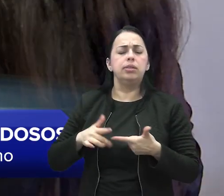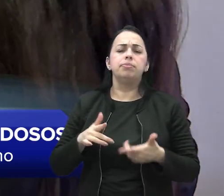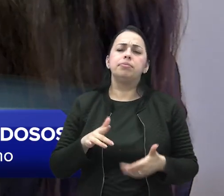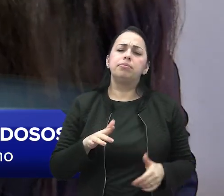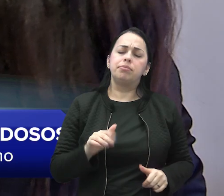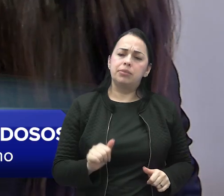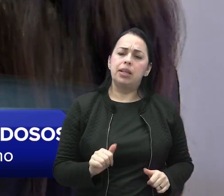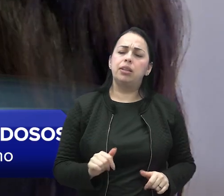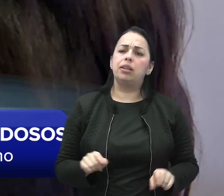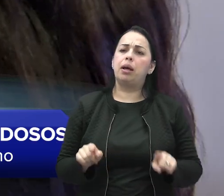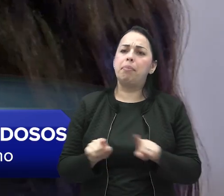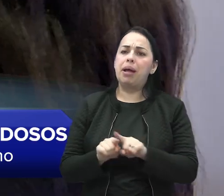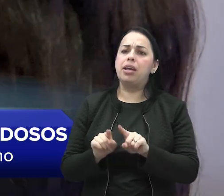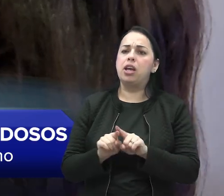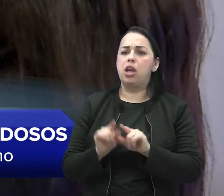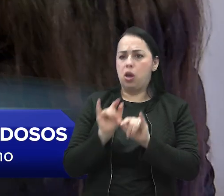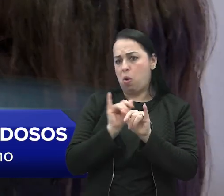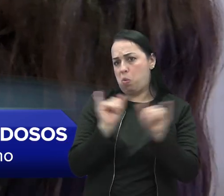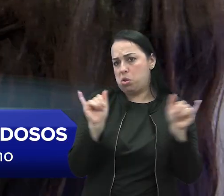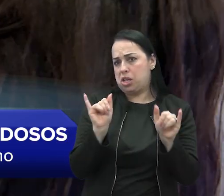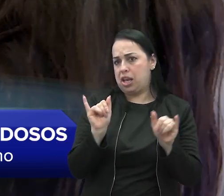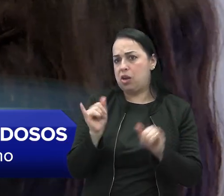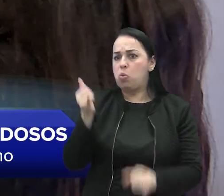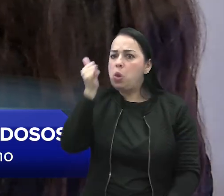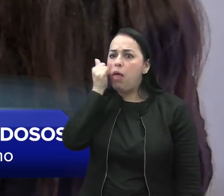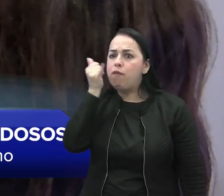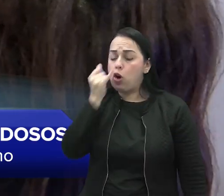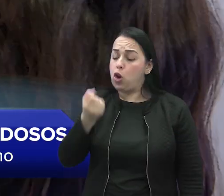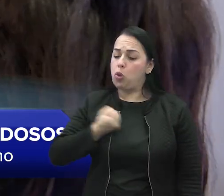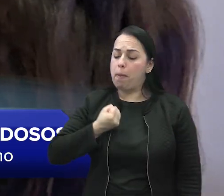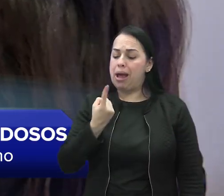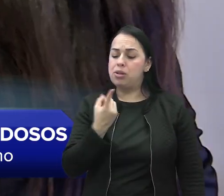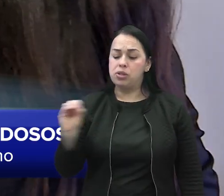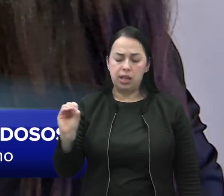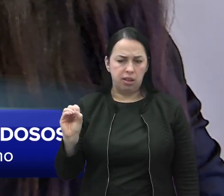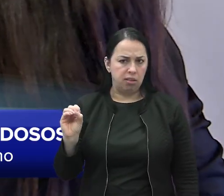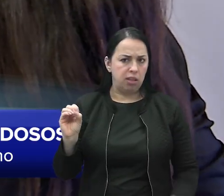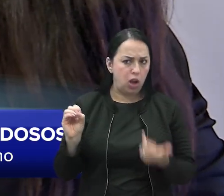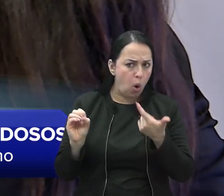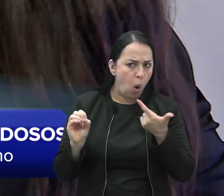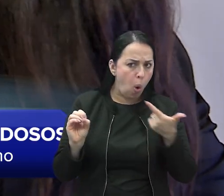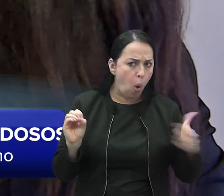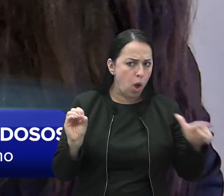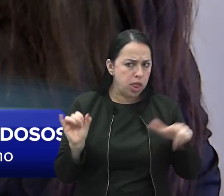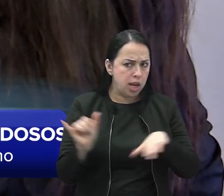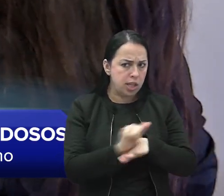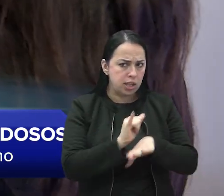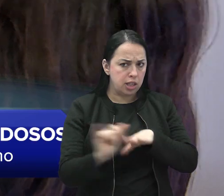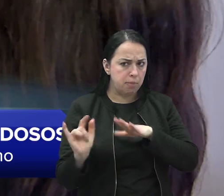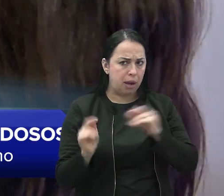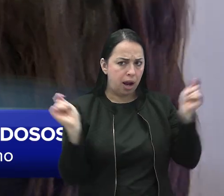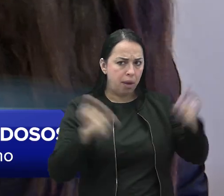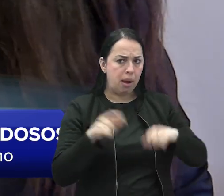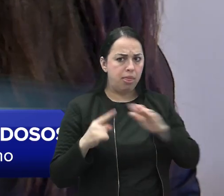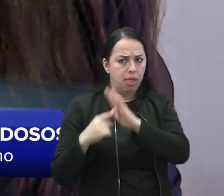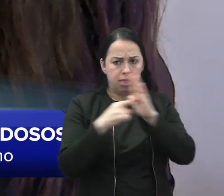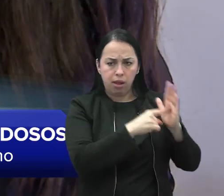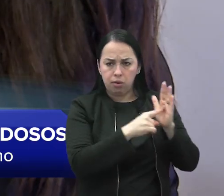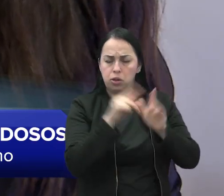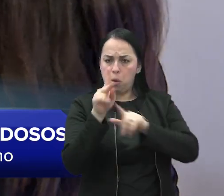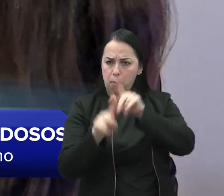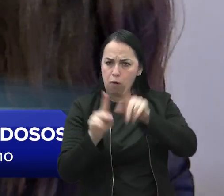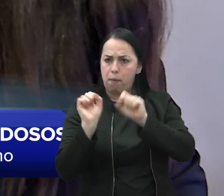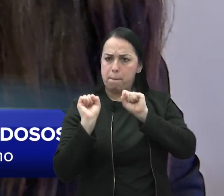eu mencionei o Disque 100 no início. Além dele, há outros canais de denúncias também que a